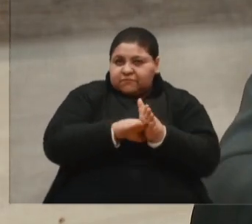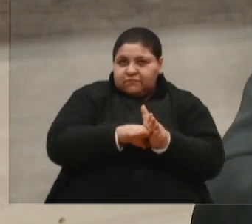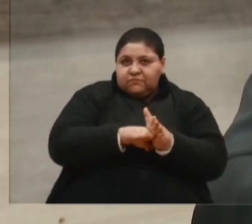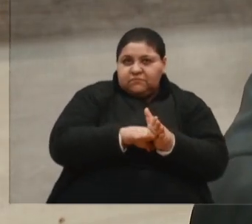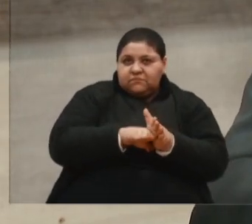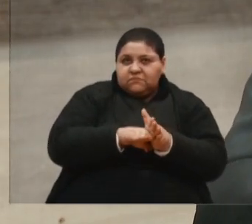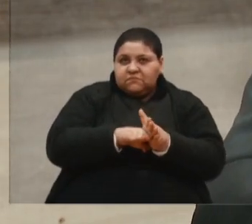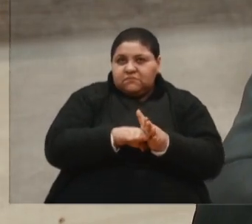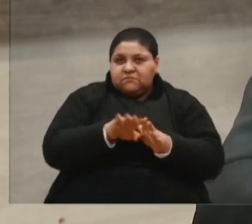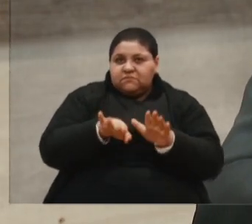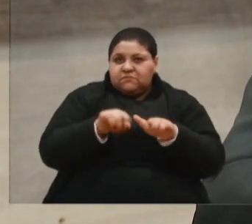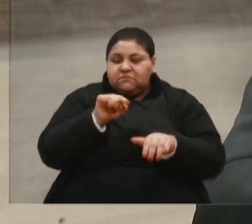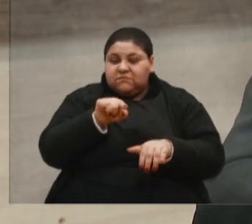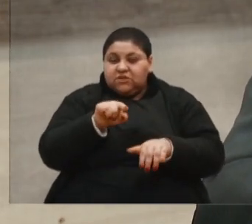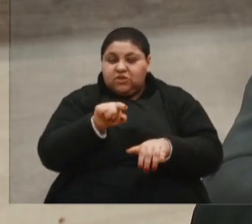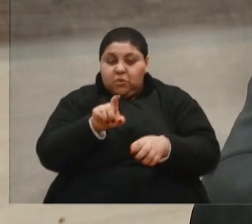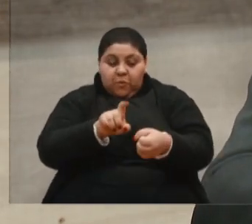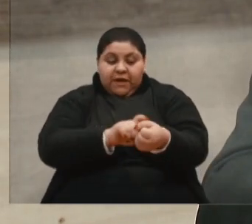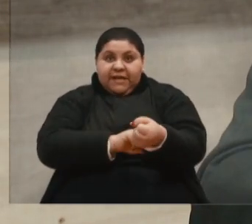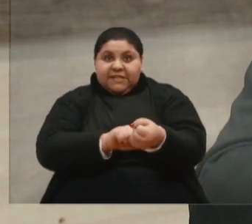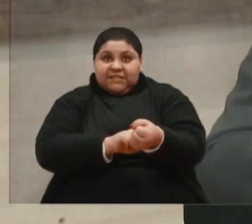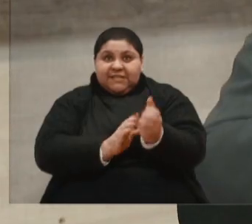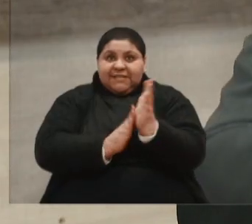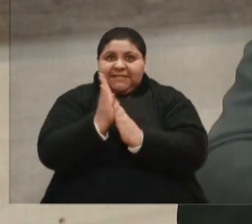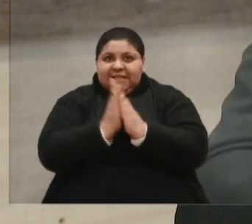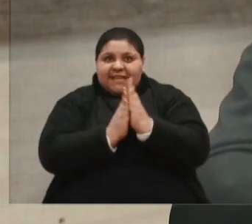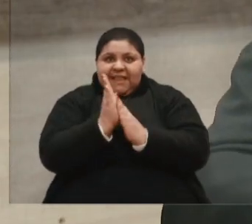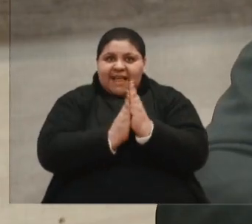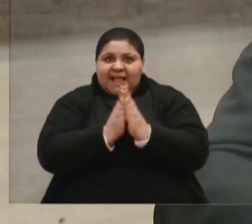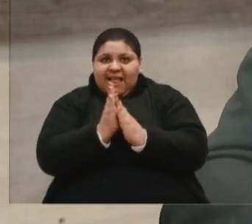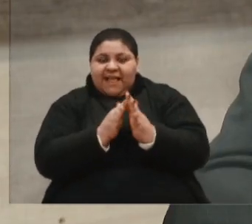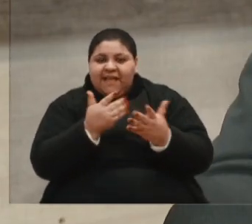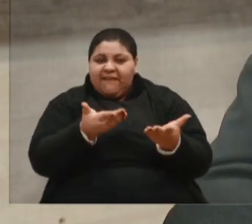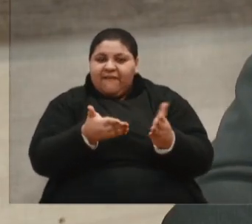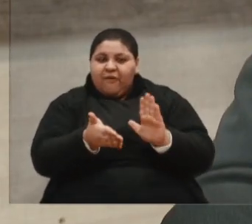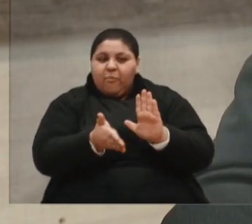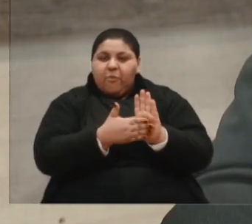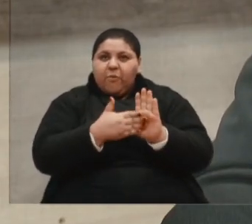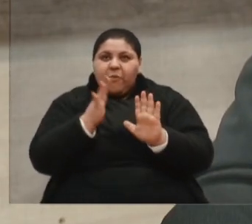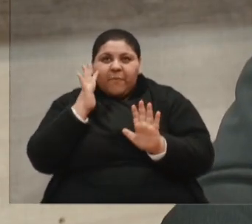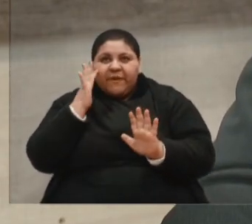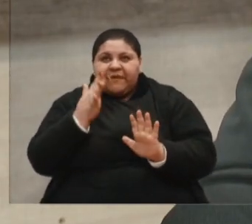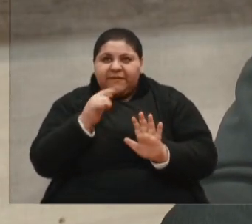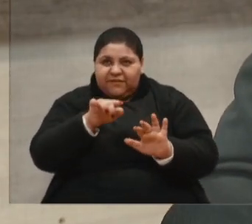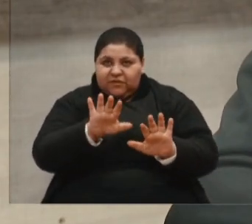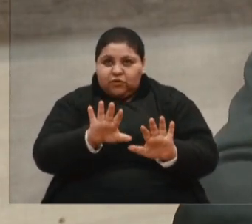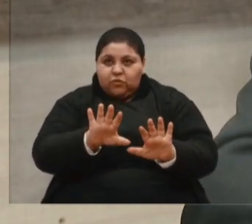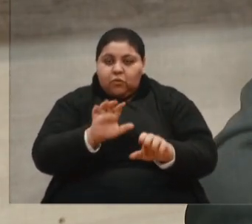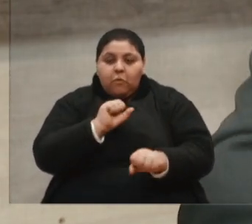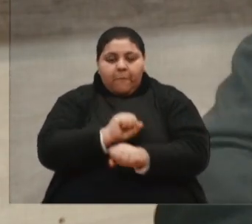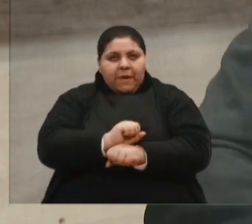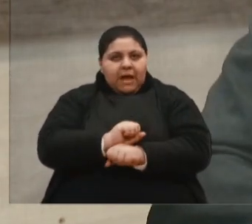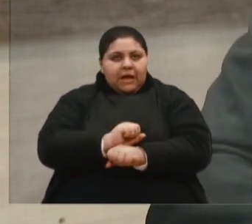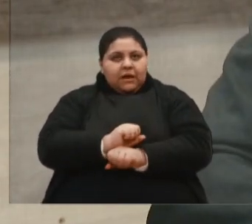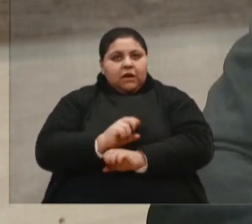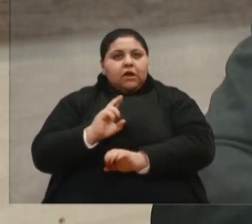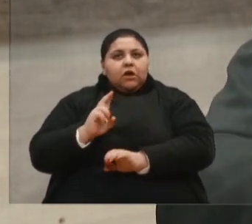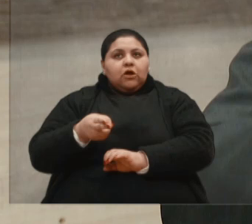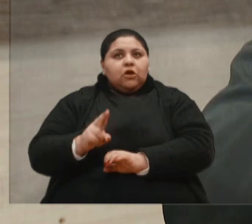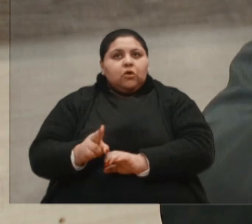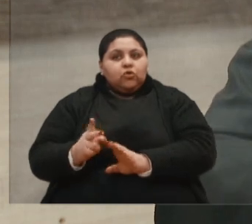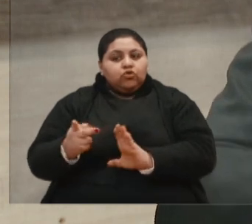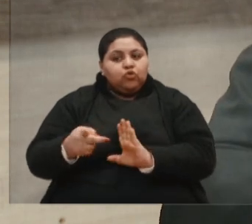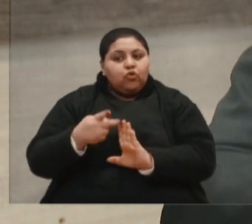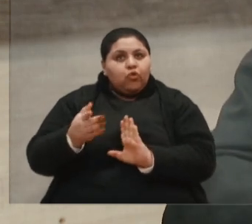quando chega uma situação dessas, talvez a tua ansiedade de tentar propor uma solução. Tu te contens